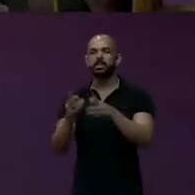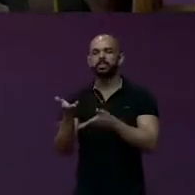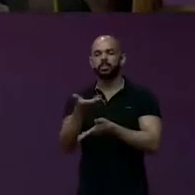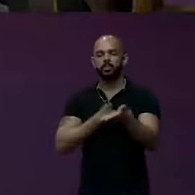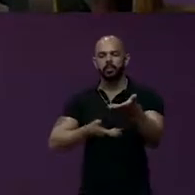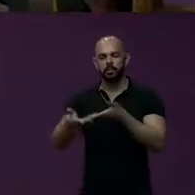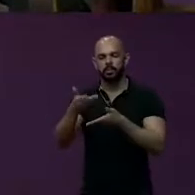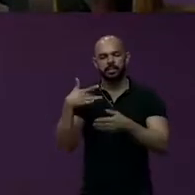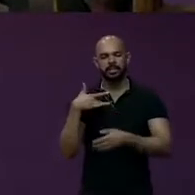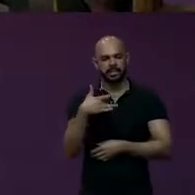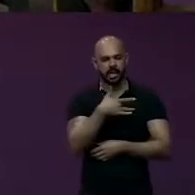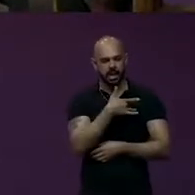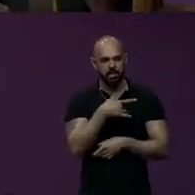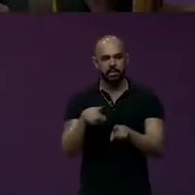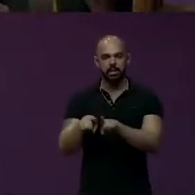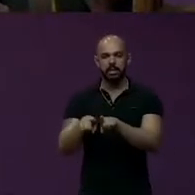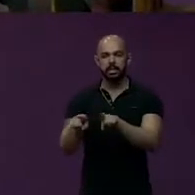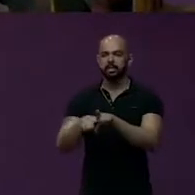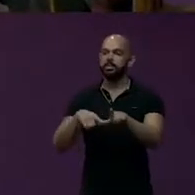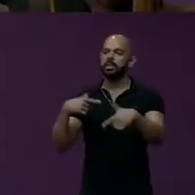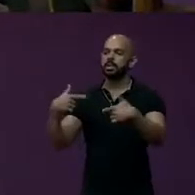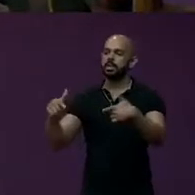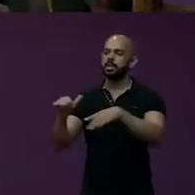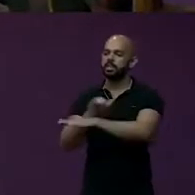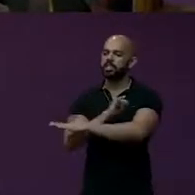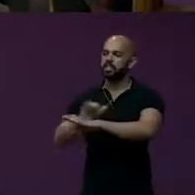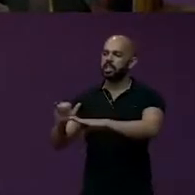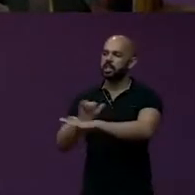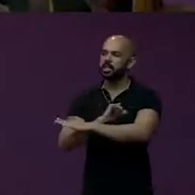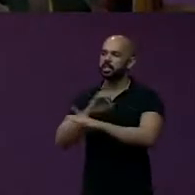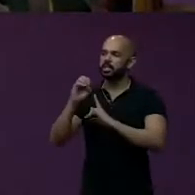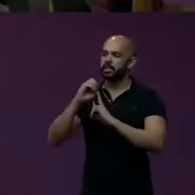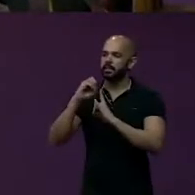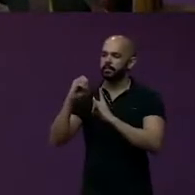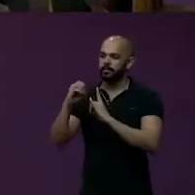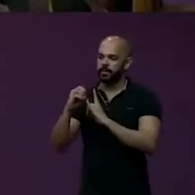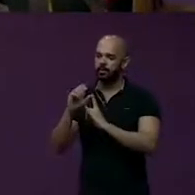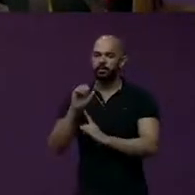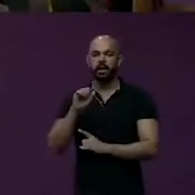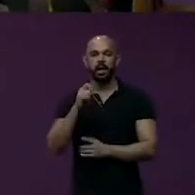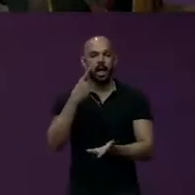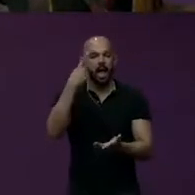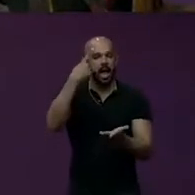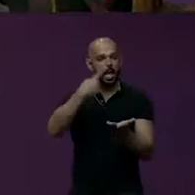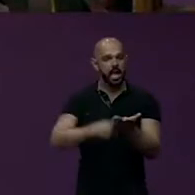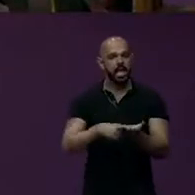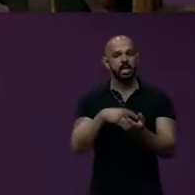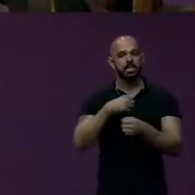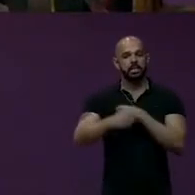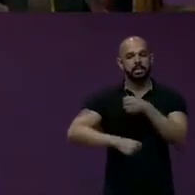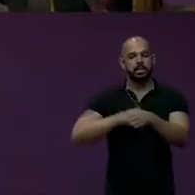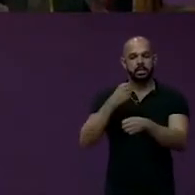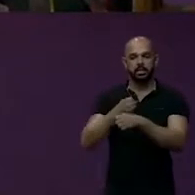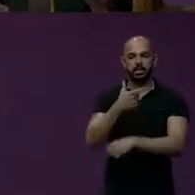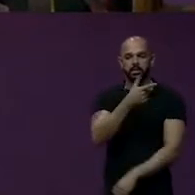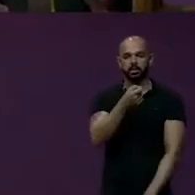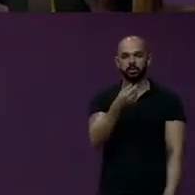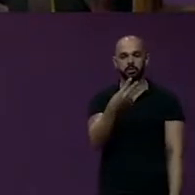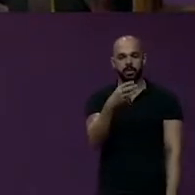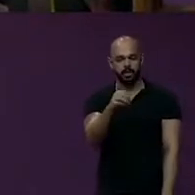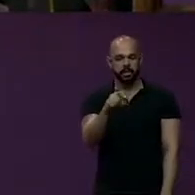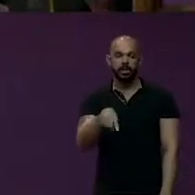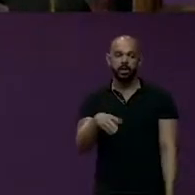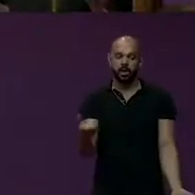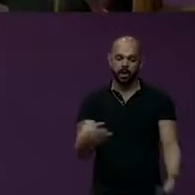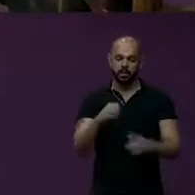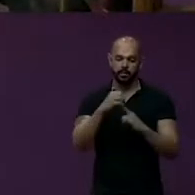e o trabalho, uma estratégia da Fiocruz para a Agenda 2030, que na Fiocruz hoje é